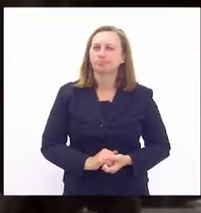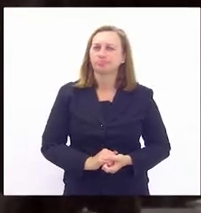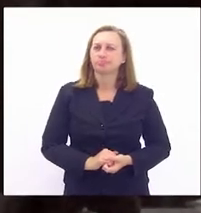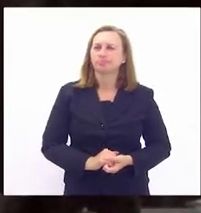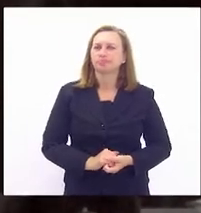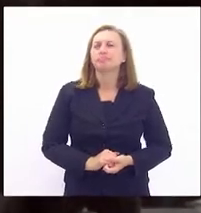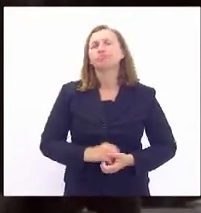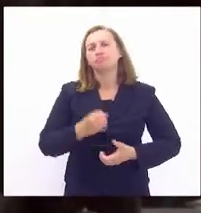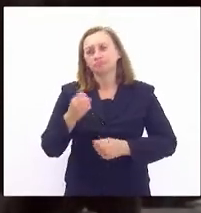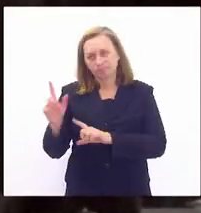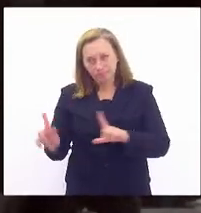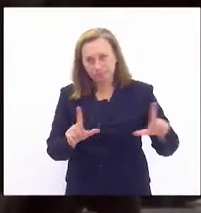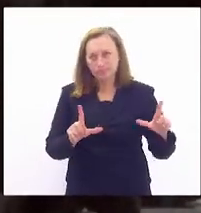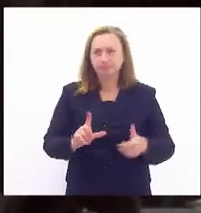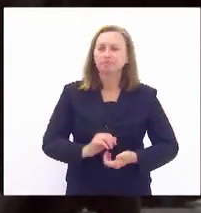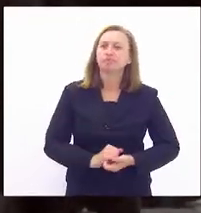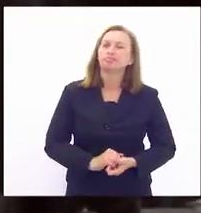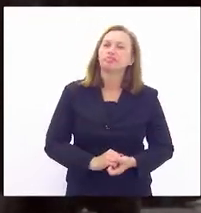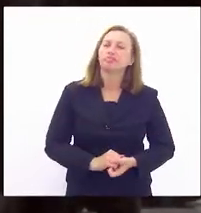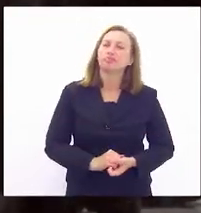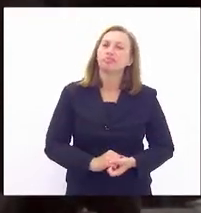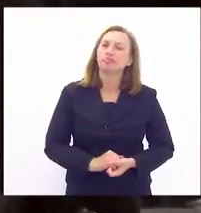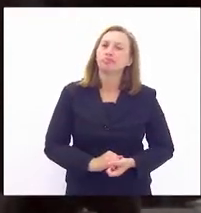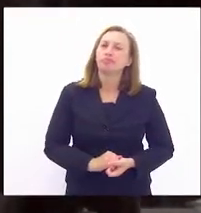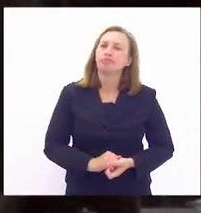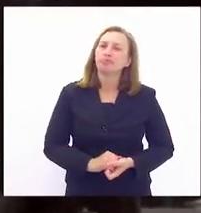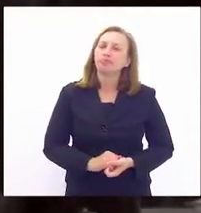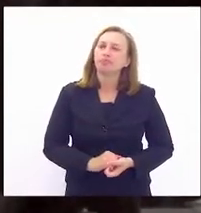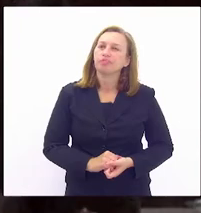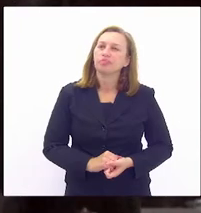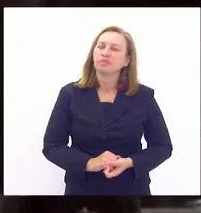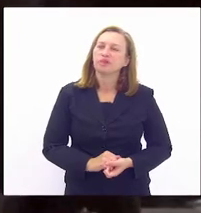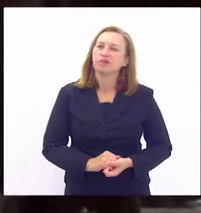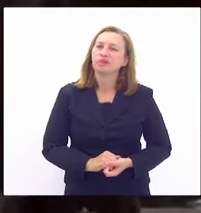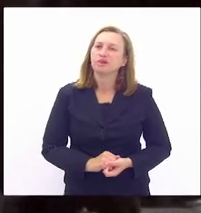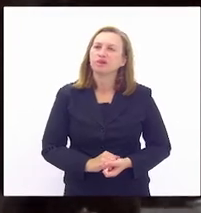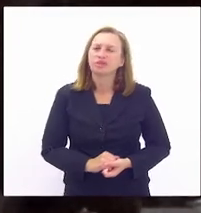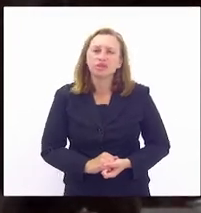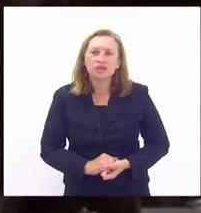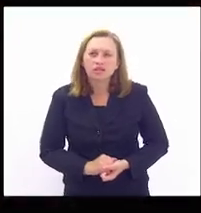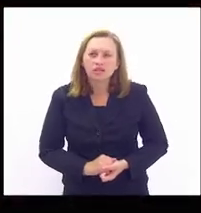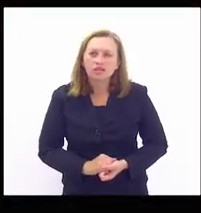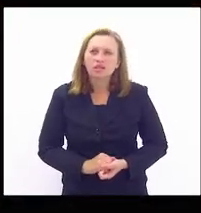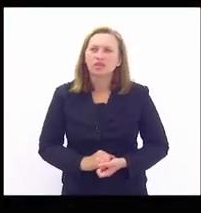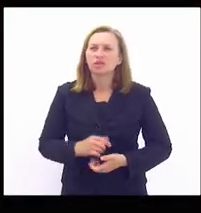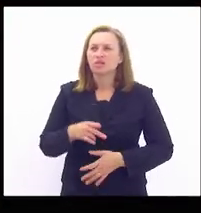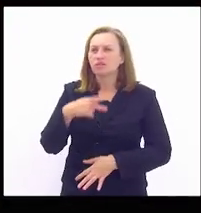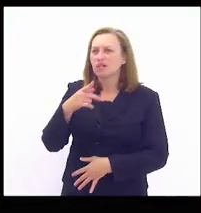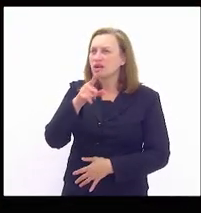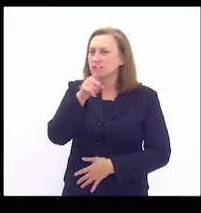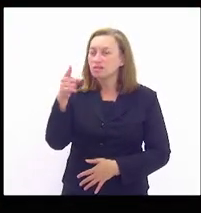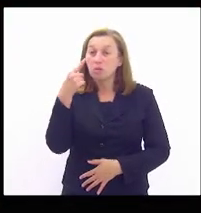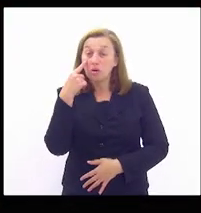Bom, pode passar essa. Aqui nós estamos falando exatamente das grandes ações e aí você pode ver,